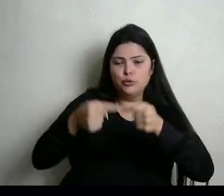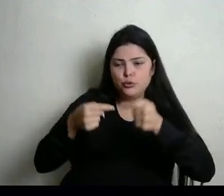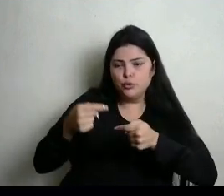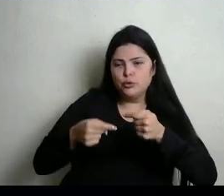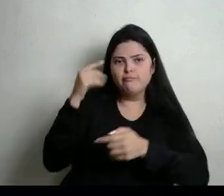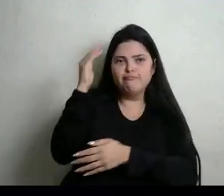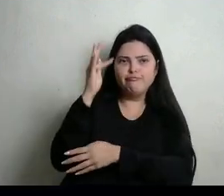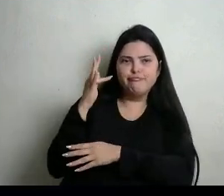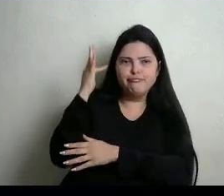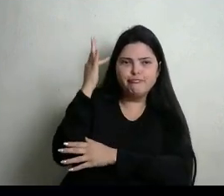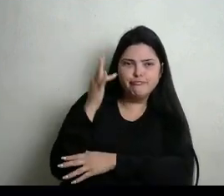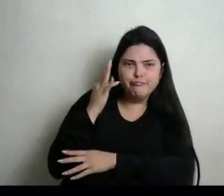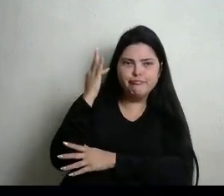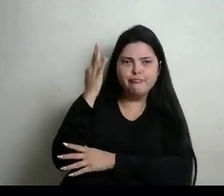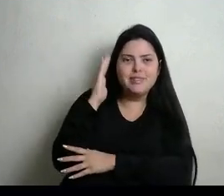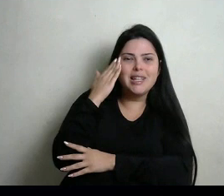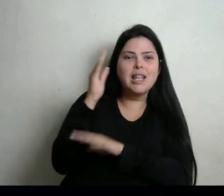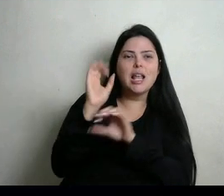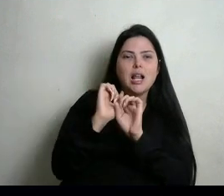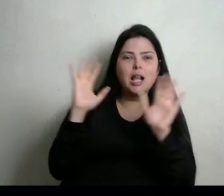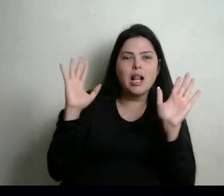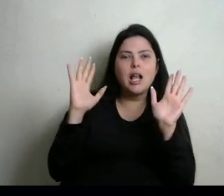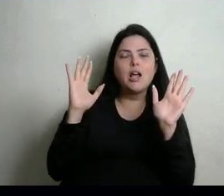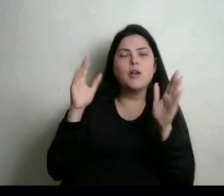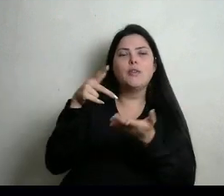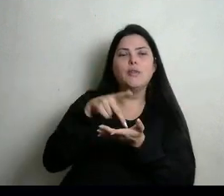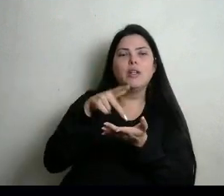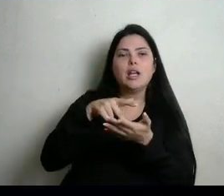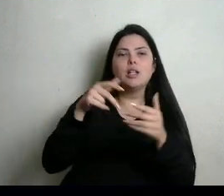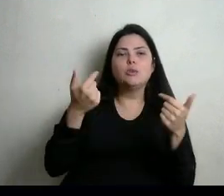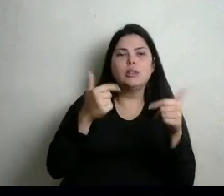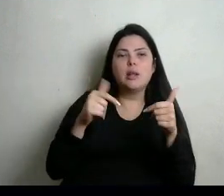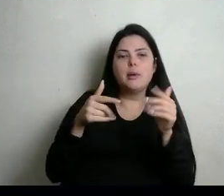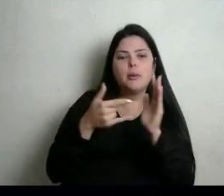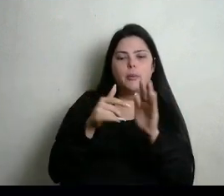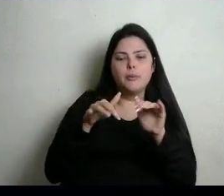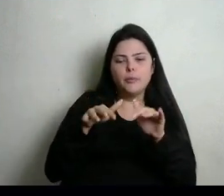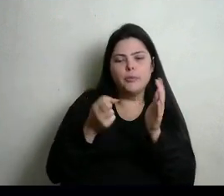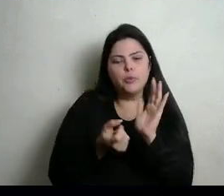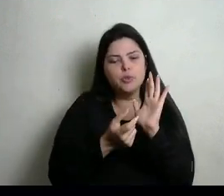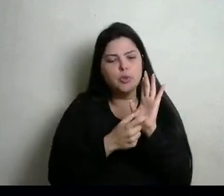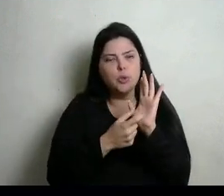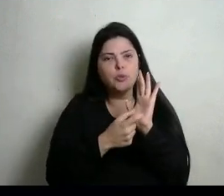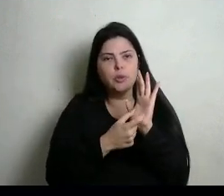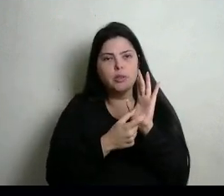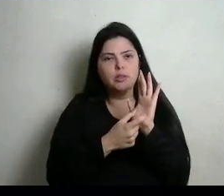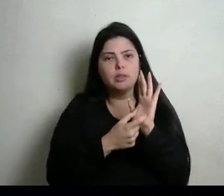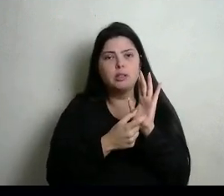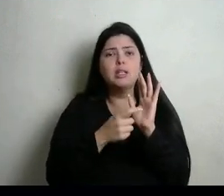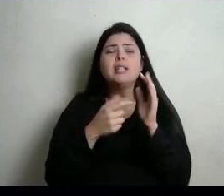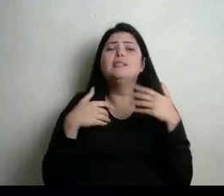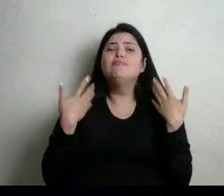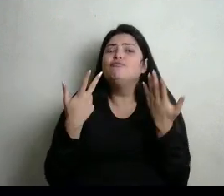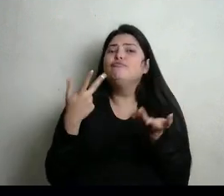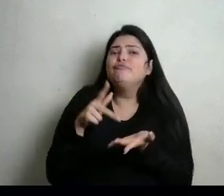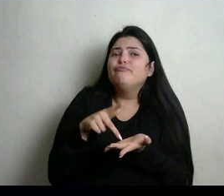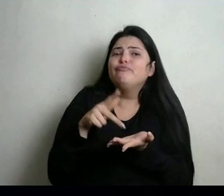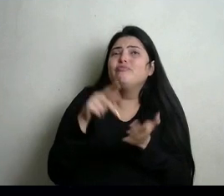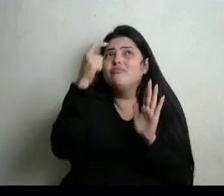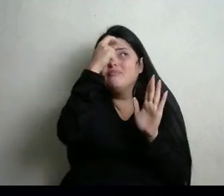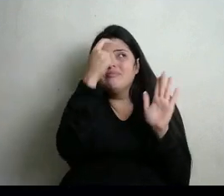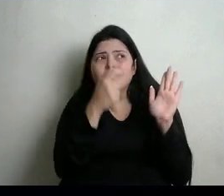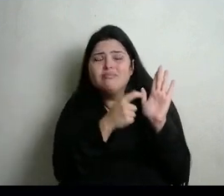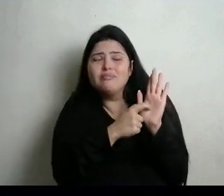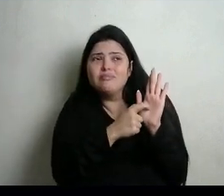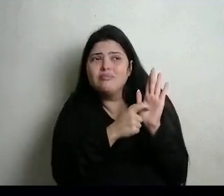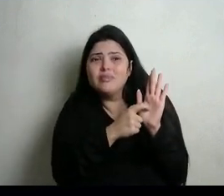para entender qual que é o verdadeiro trabalho de um desenvolvedor de software e será mesmo que as inteligências artificiais têm esse poder